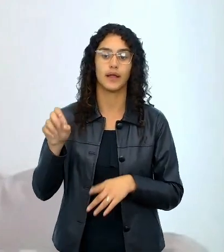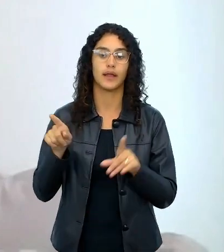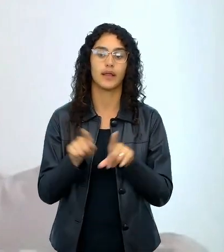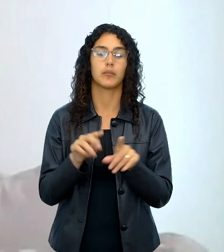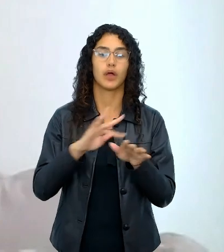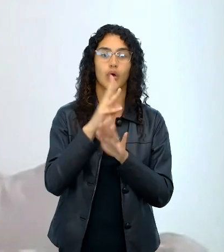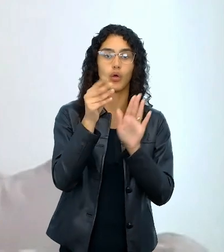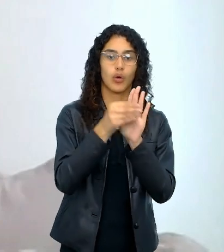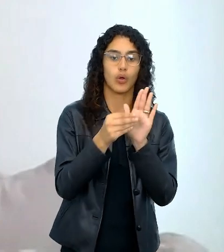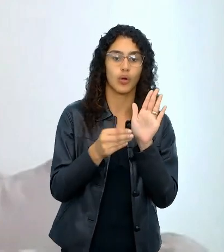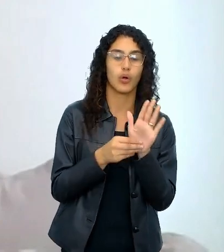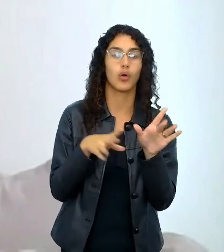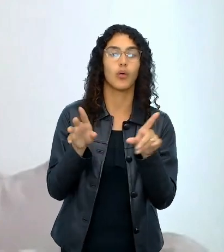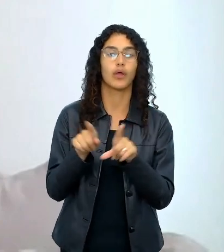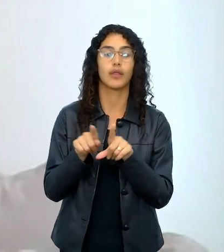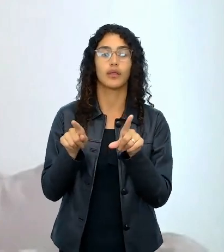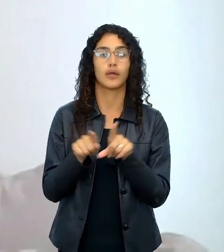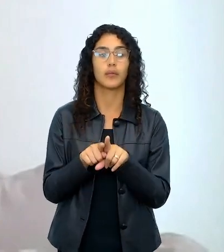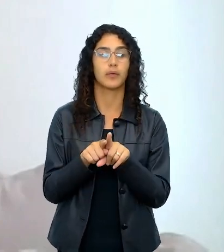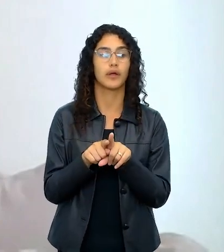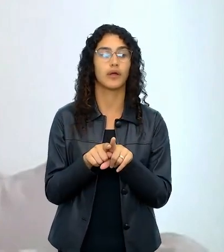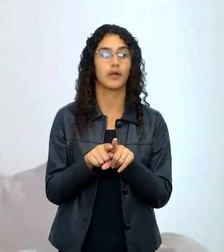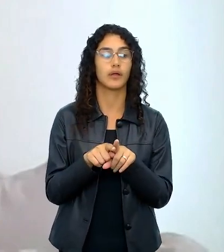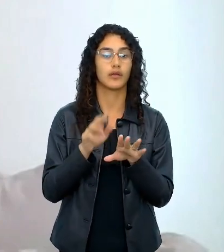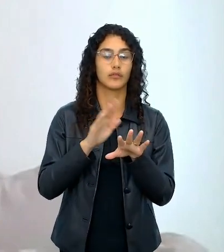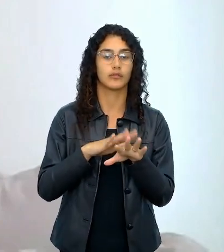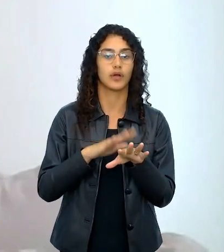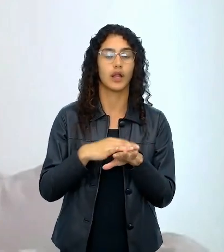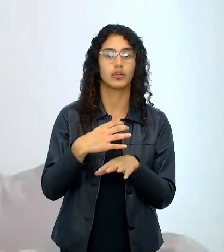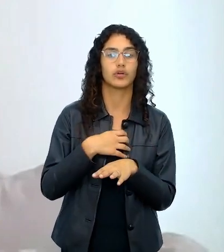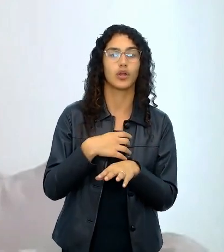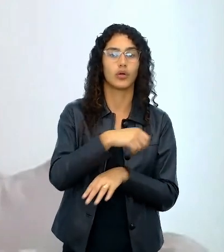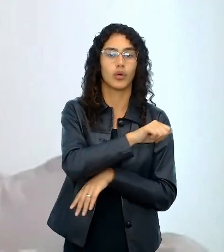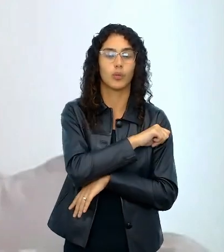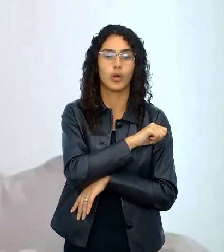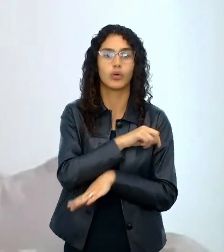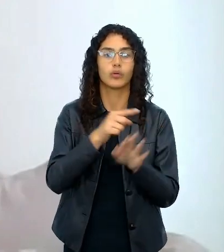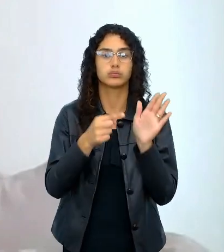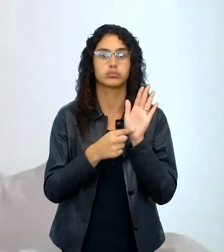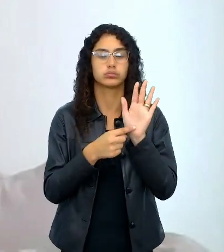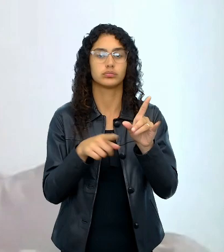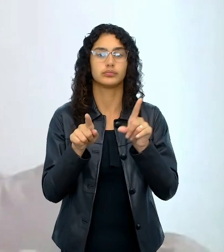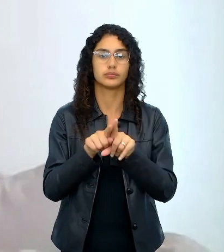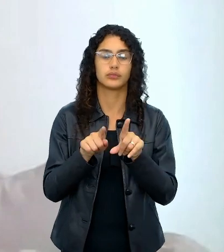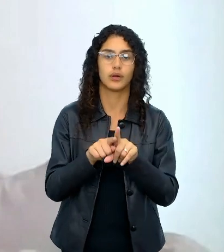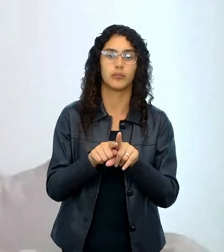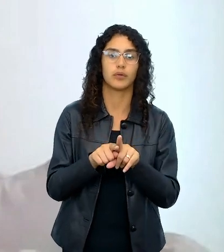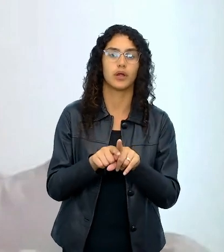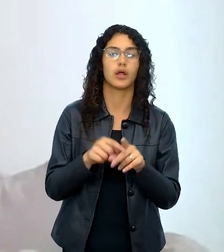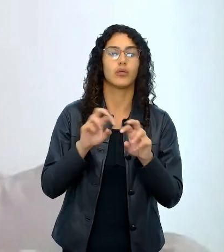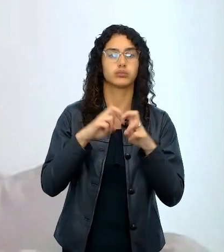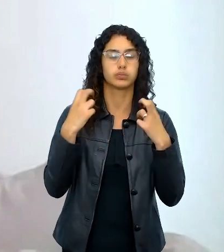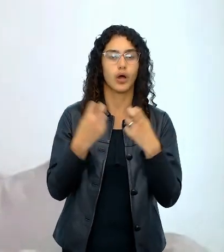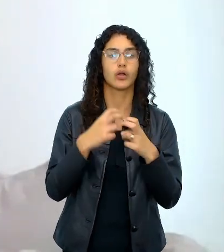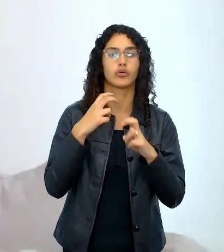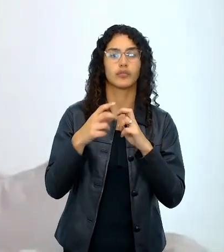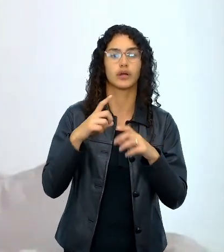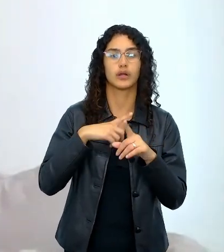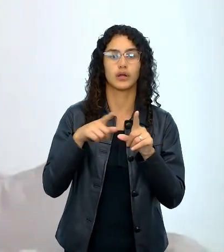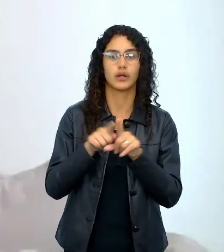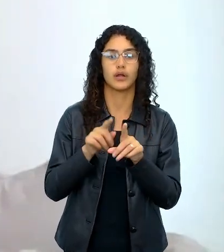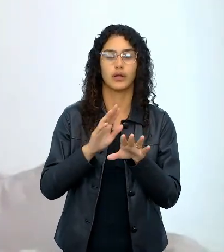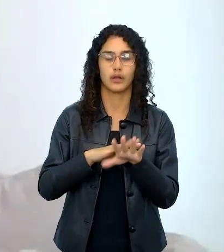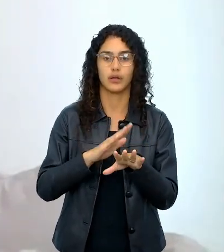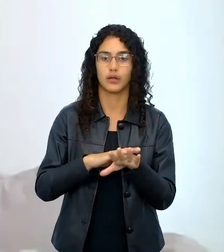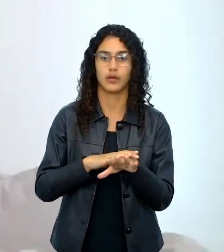esse comentário, que também diz, né, a falta de que os alunos estão demonstrando muita falta de foco, falta de interesse, por mais